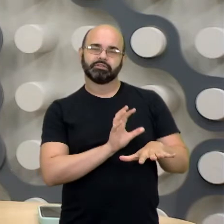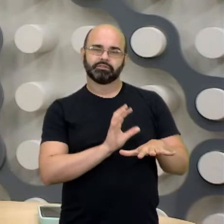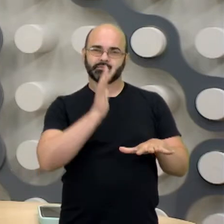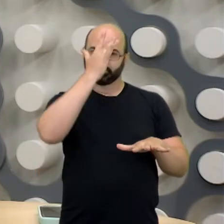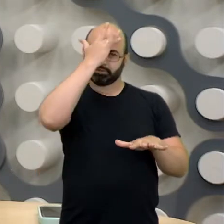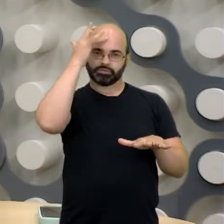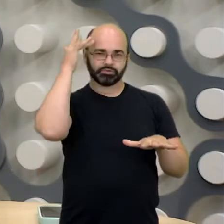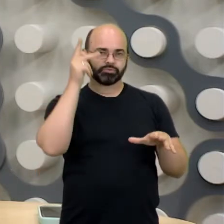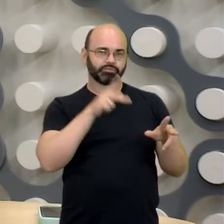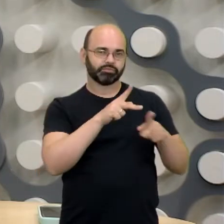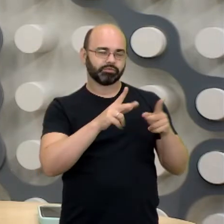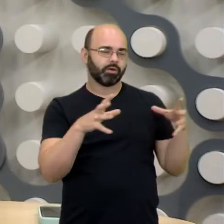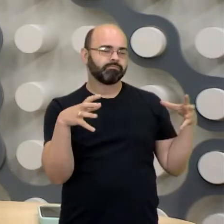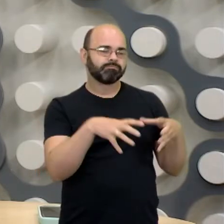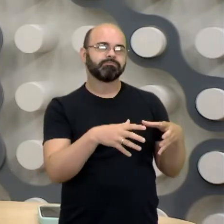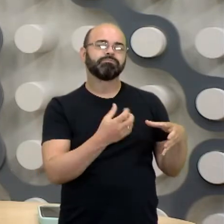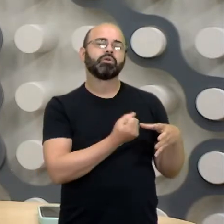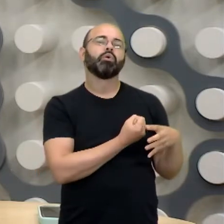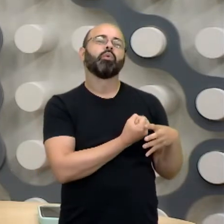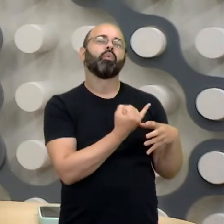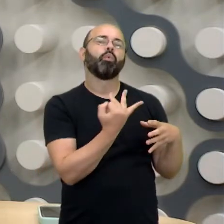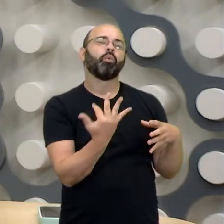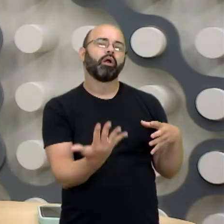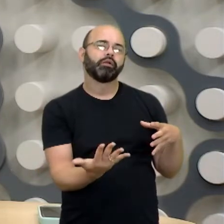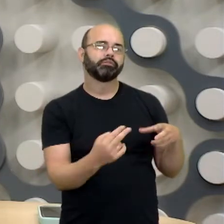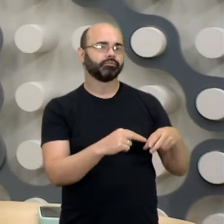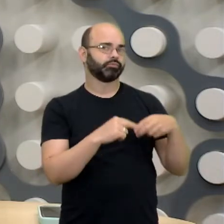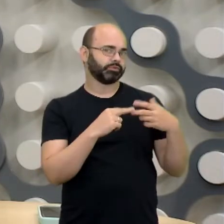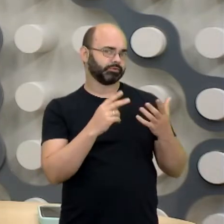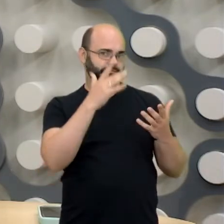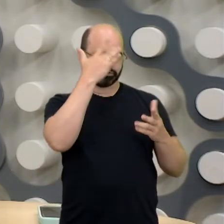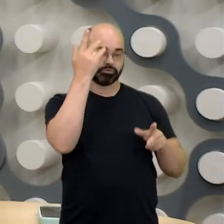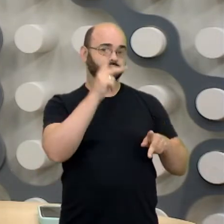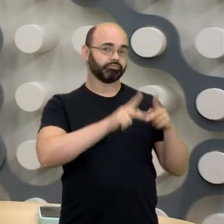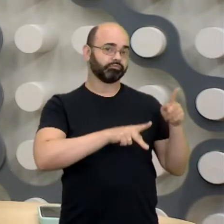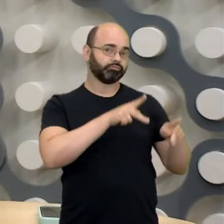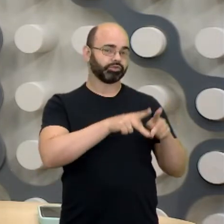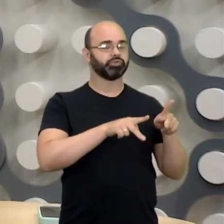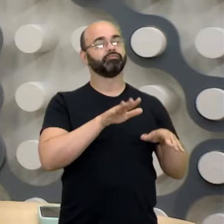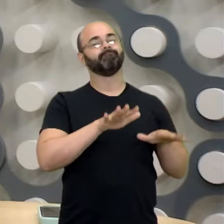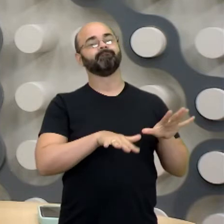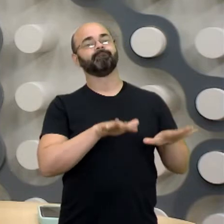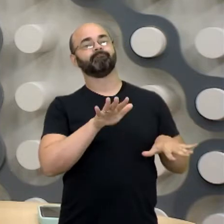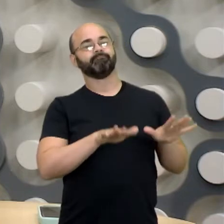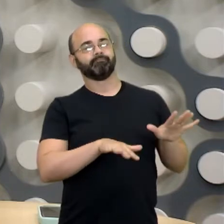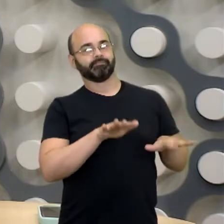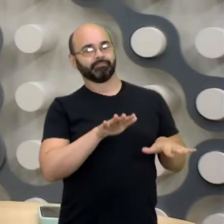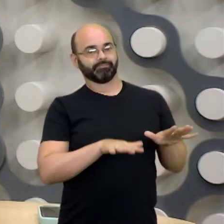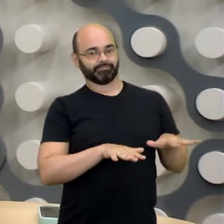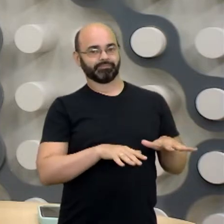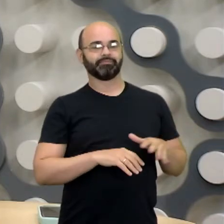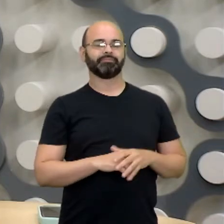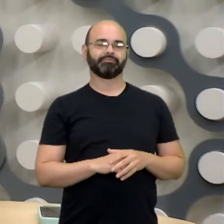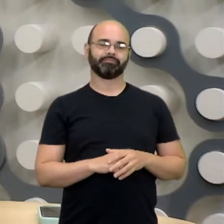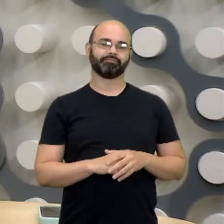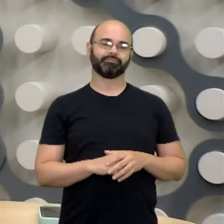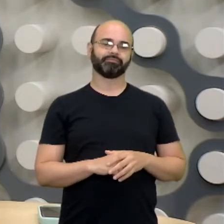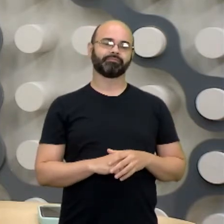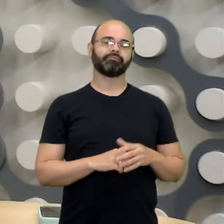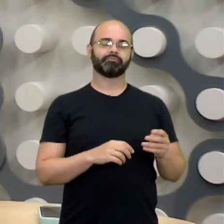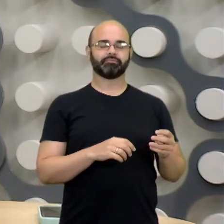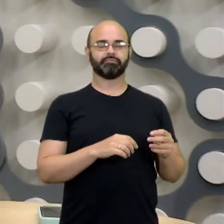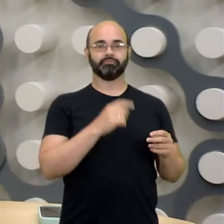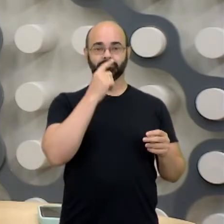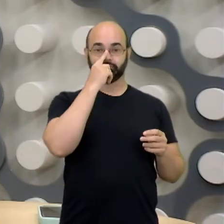população que tem naquela área. Por isso que nós falamos, uma população relativa, né, ou uma população de densidade demográfica na